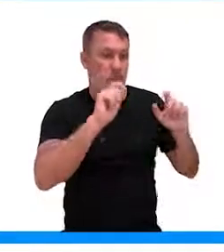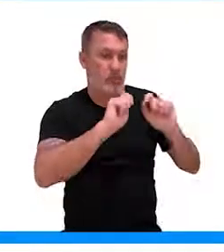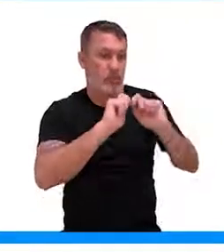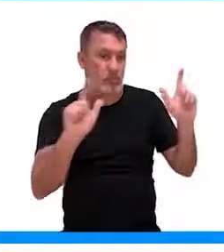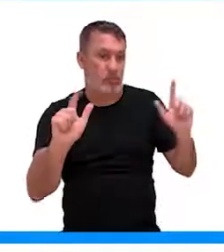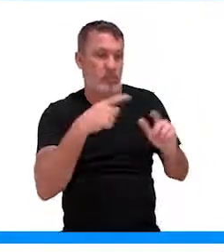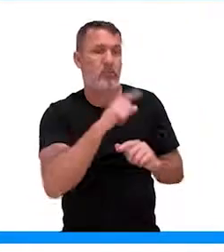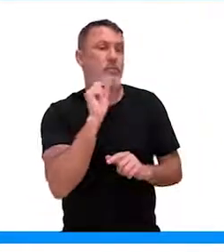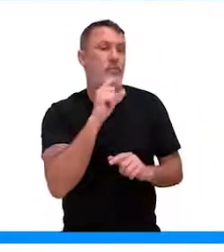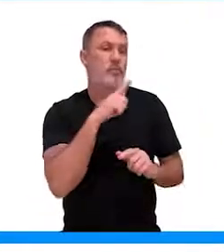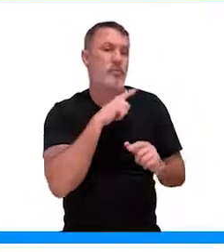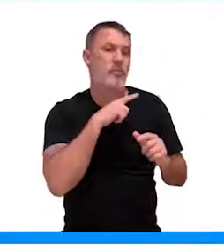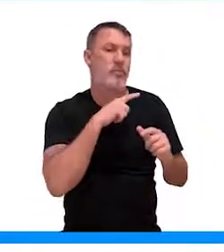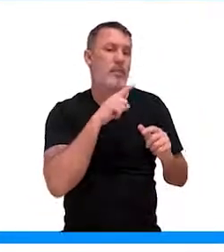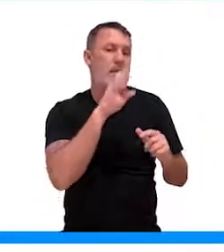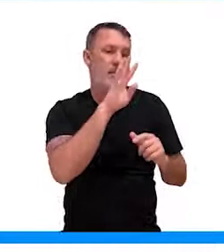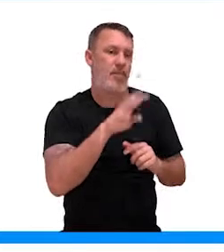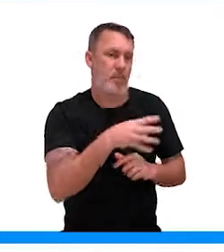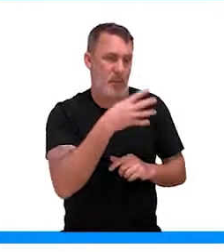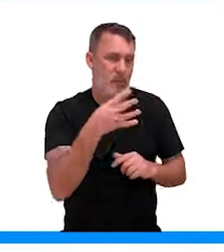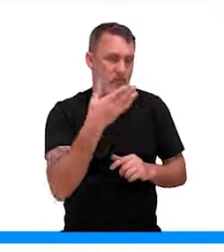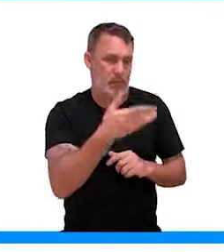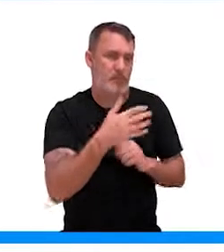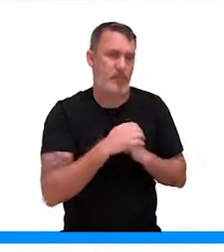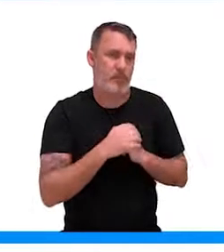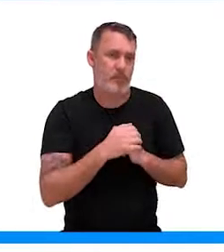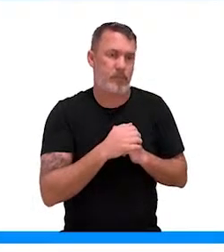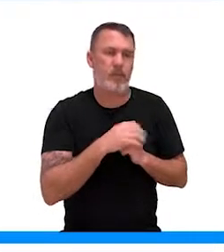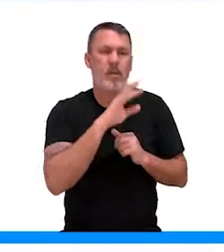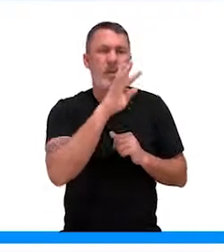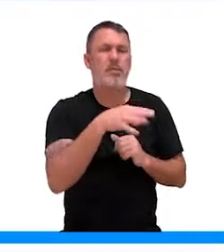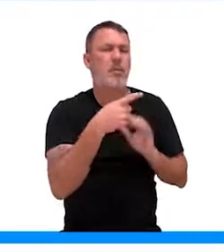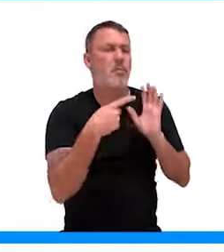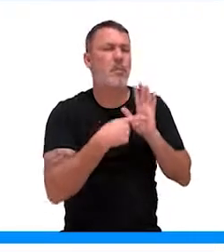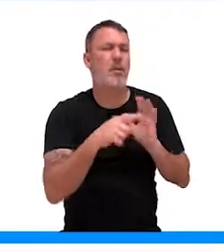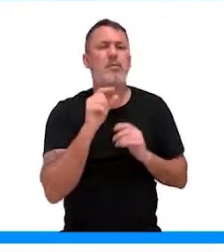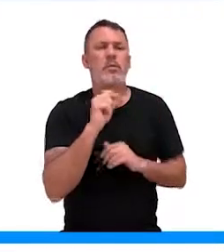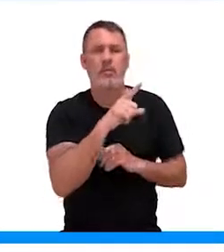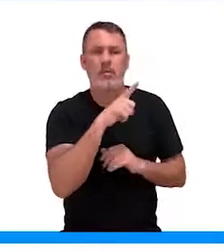aqui uma tabela que ela mostra aí